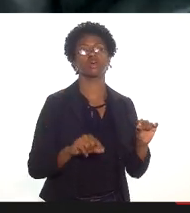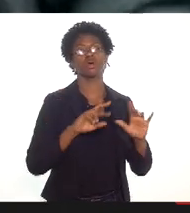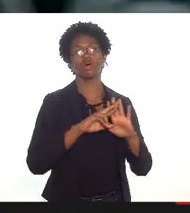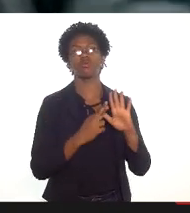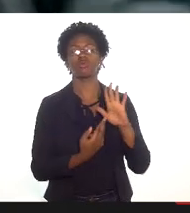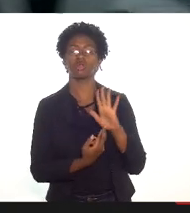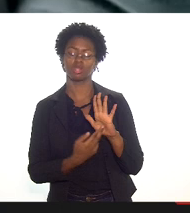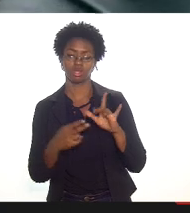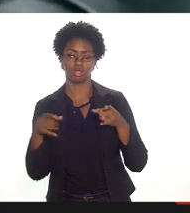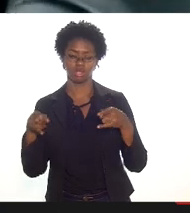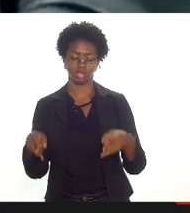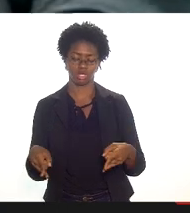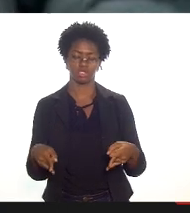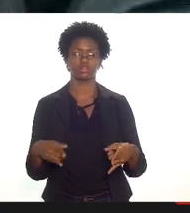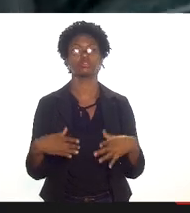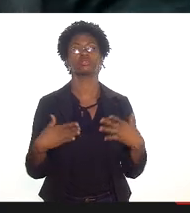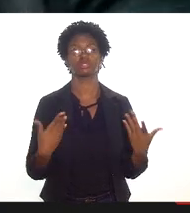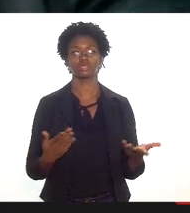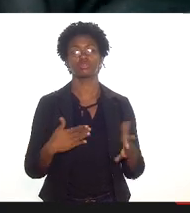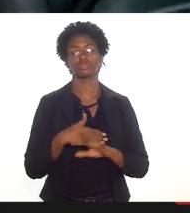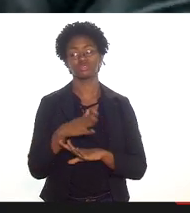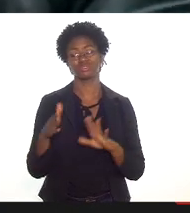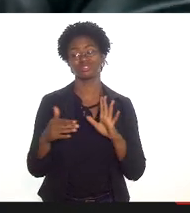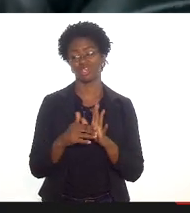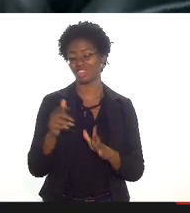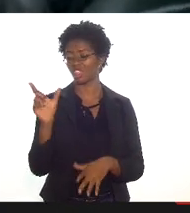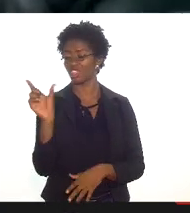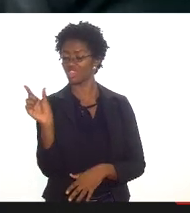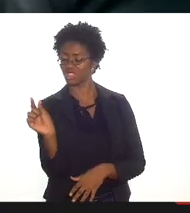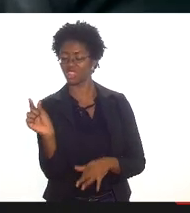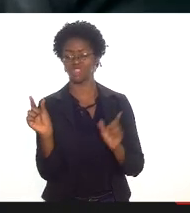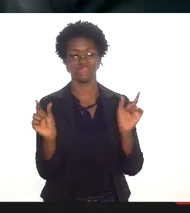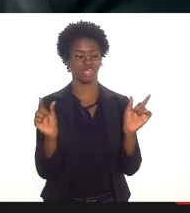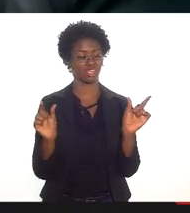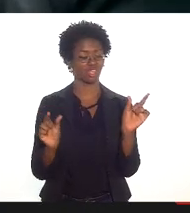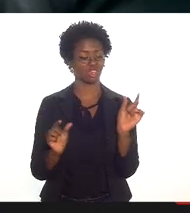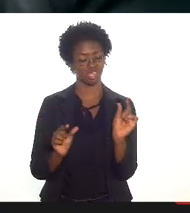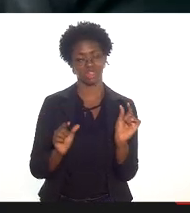Então, todas as filas de acesso a